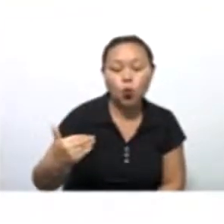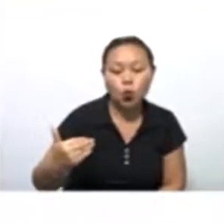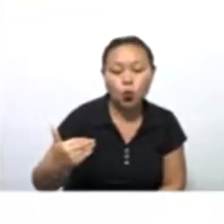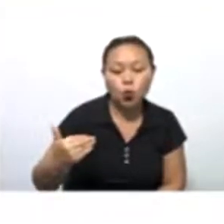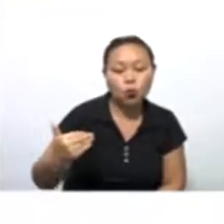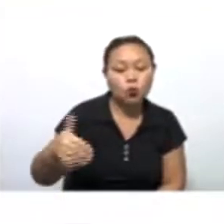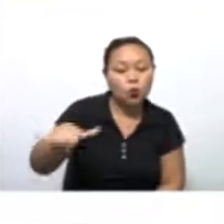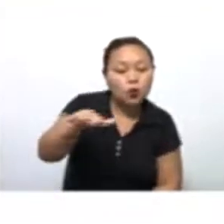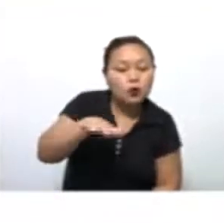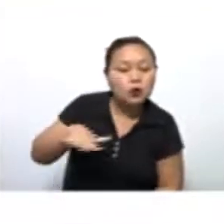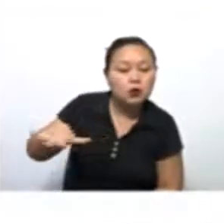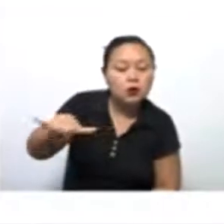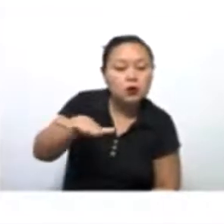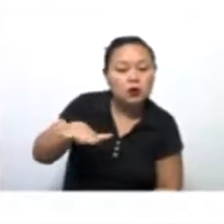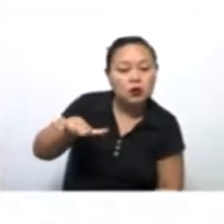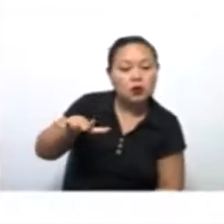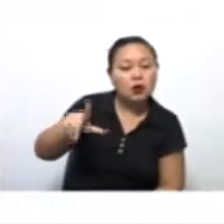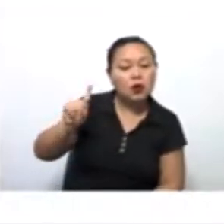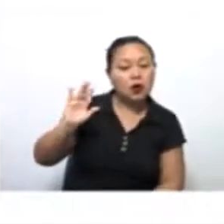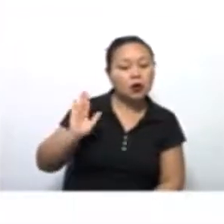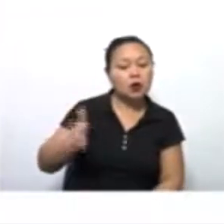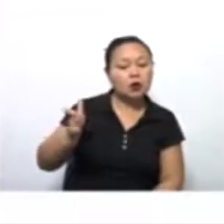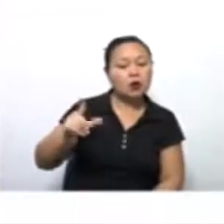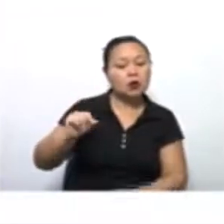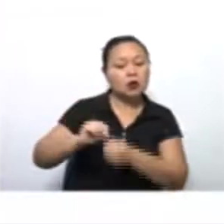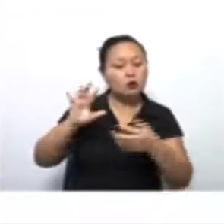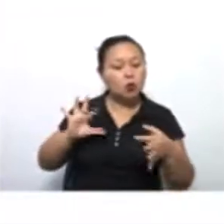analisar essa redação. Conforme a tela, vamos